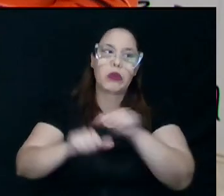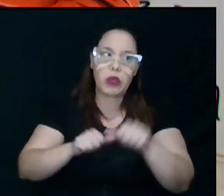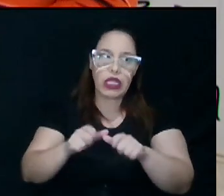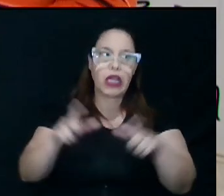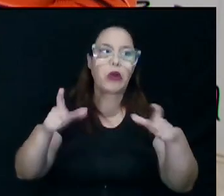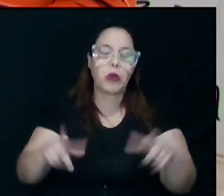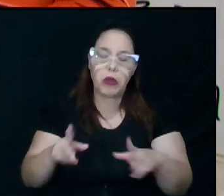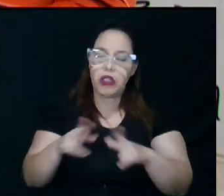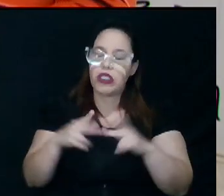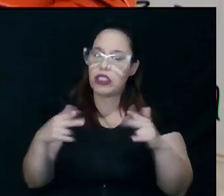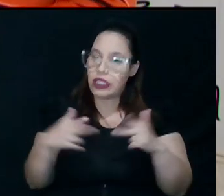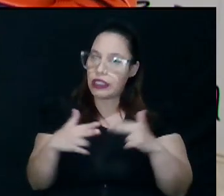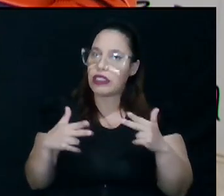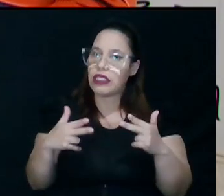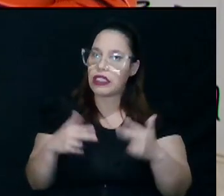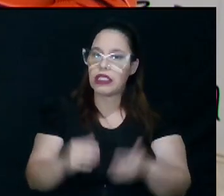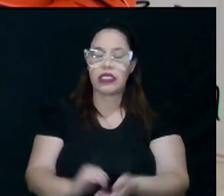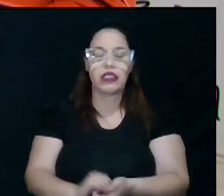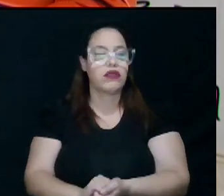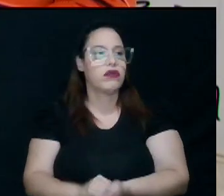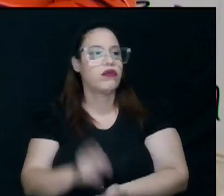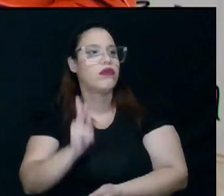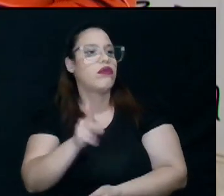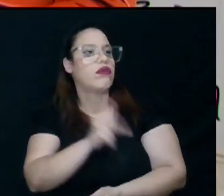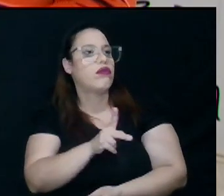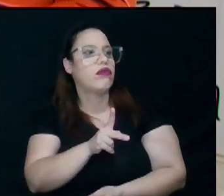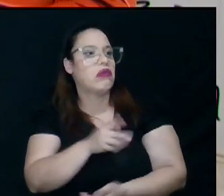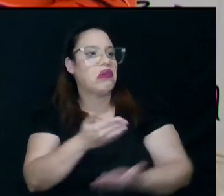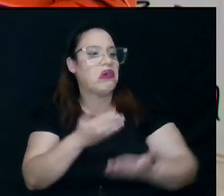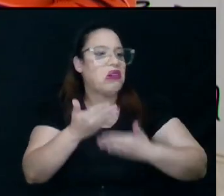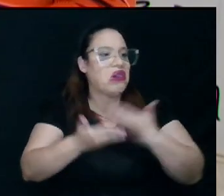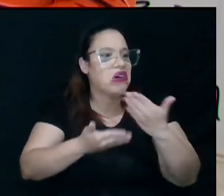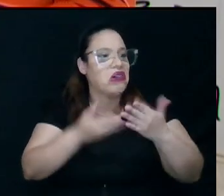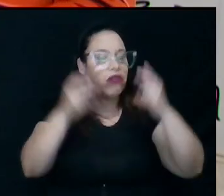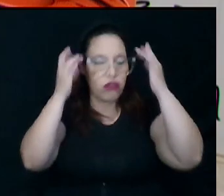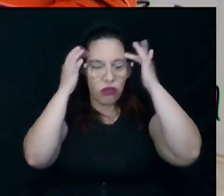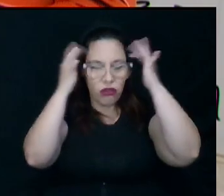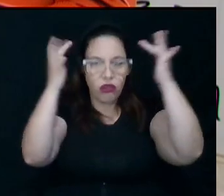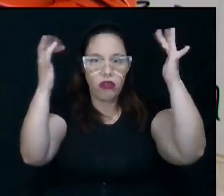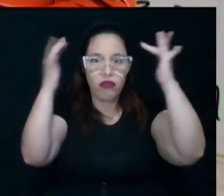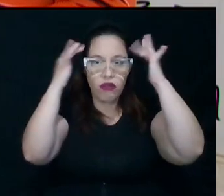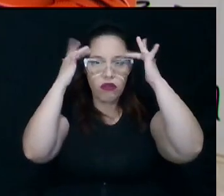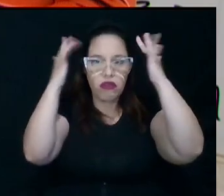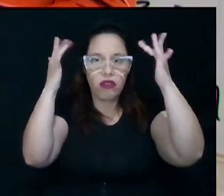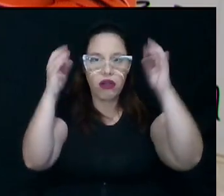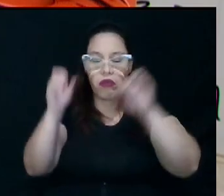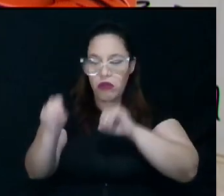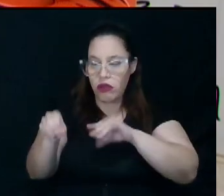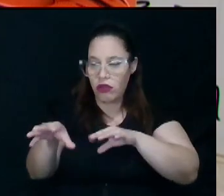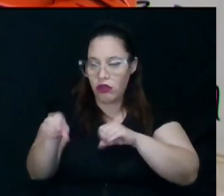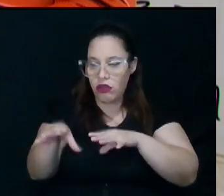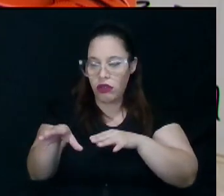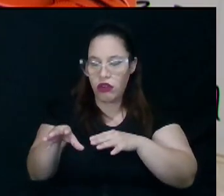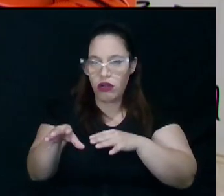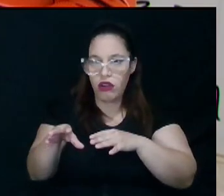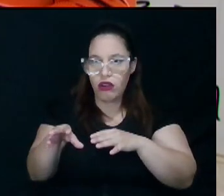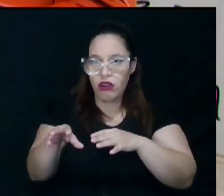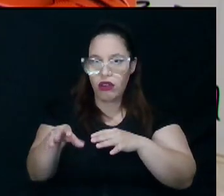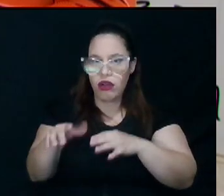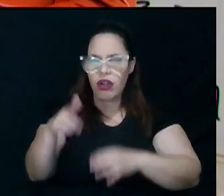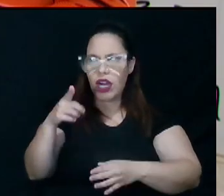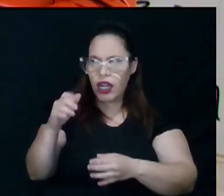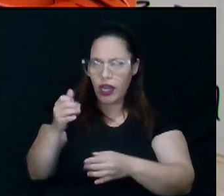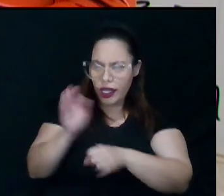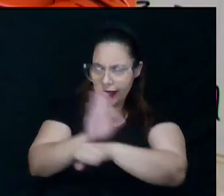professor, a forma criativa de ensinar favorece o entendimento do aluno? Acredito que